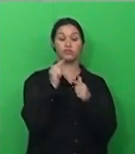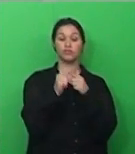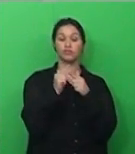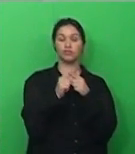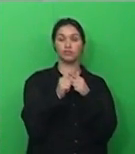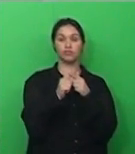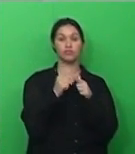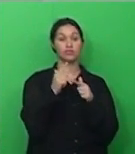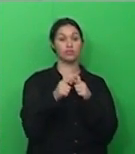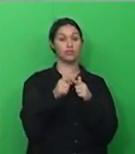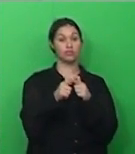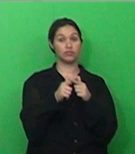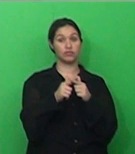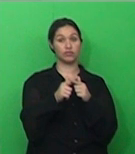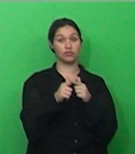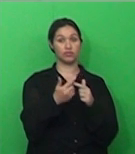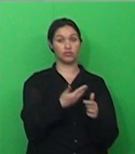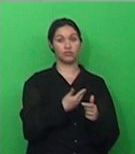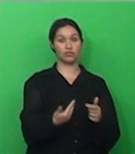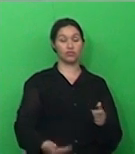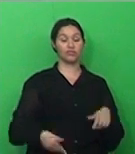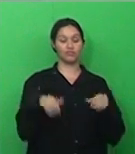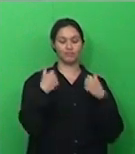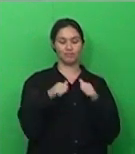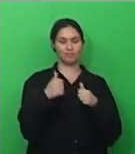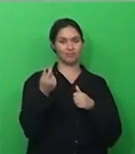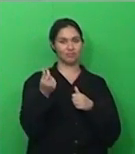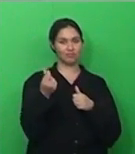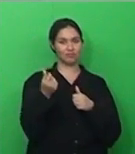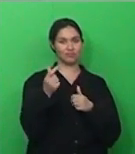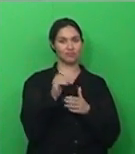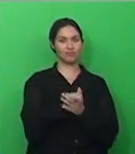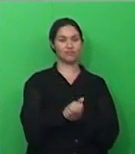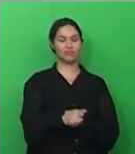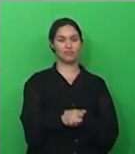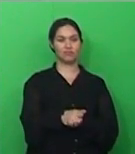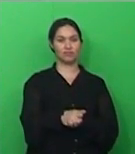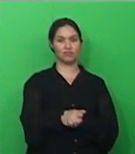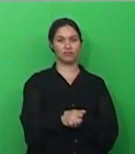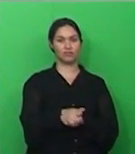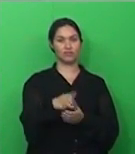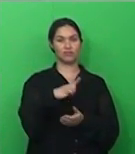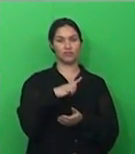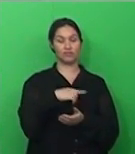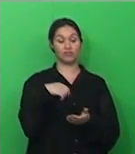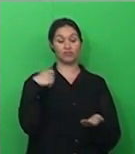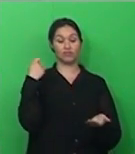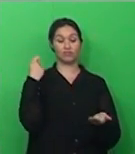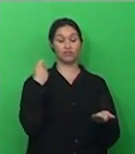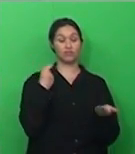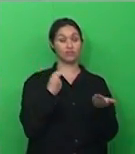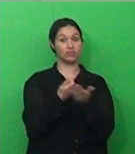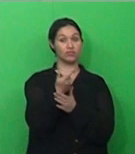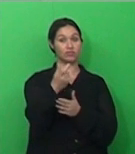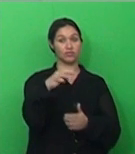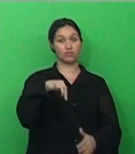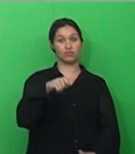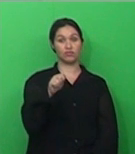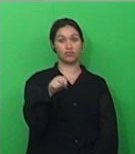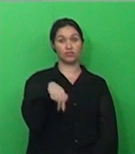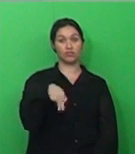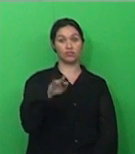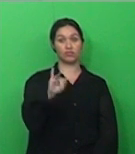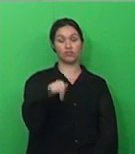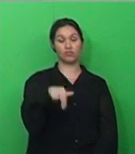o governo precisa de muito dinheiro, e eu já falei aqui, tem que comprar maquinário, porque a usina está aí, mas precisa